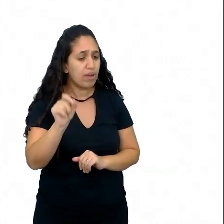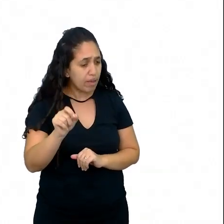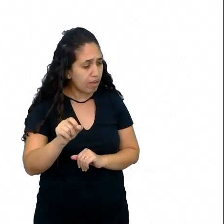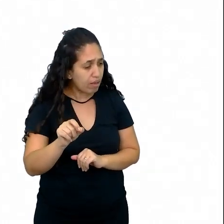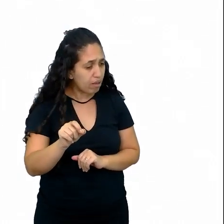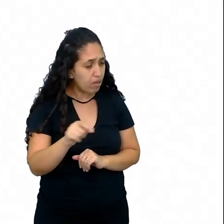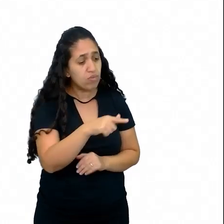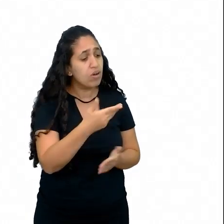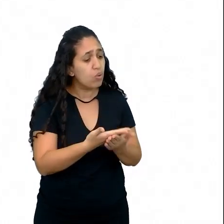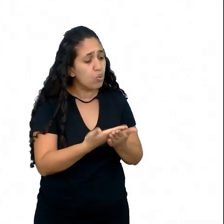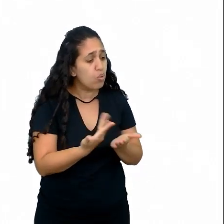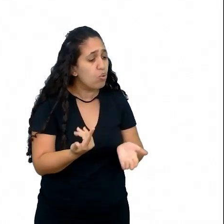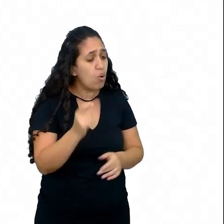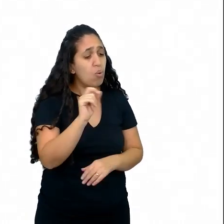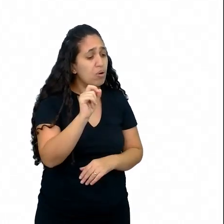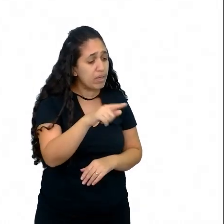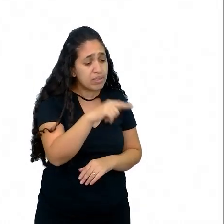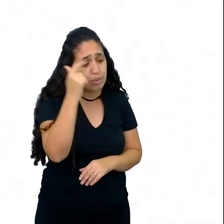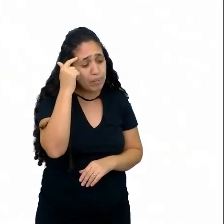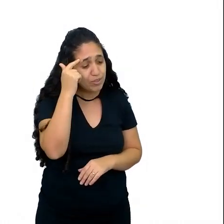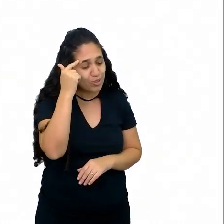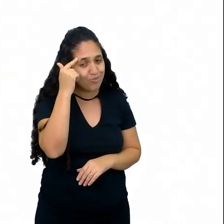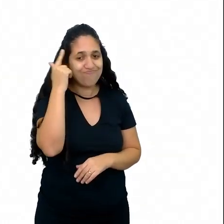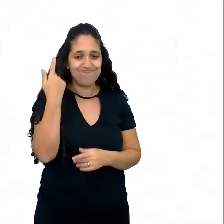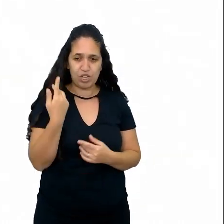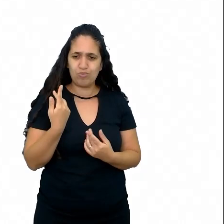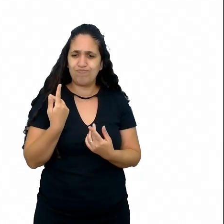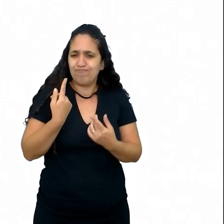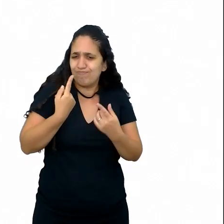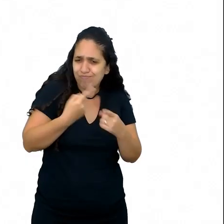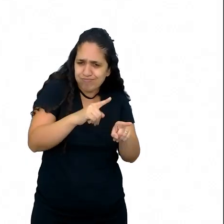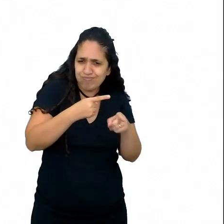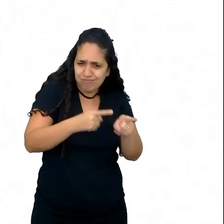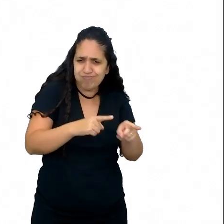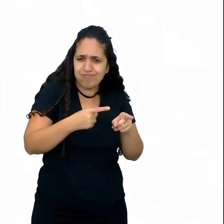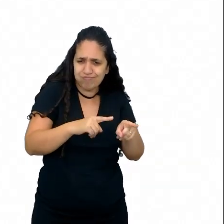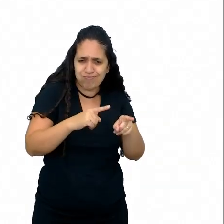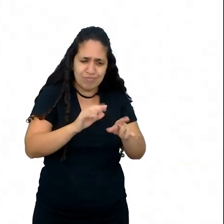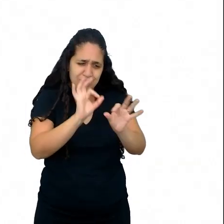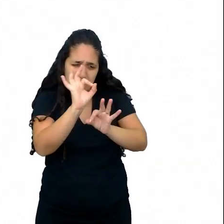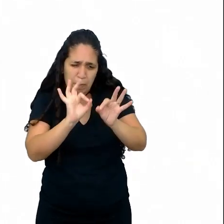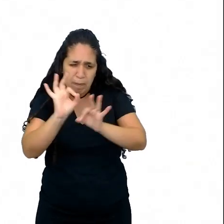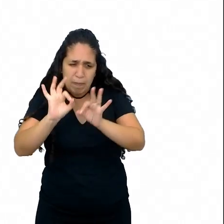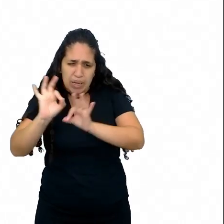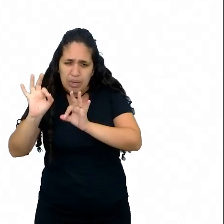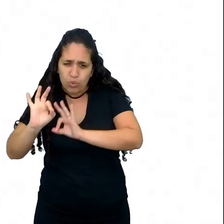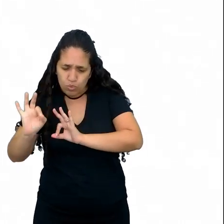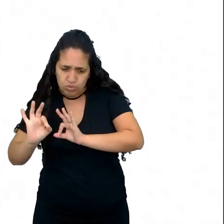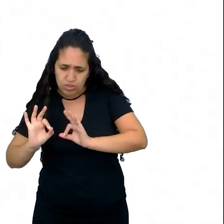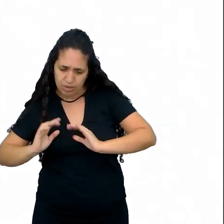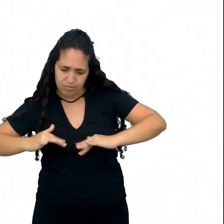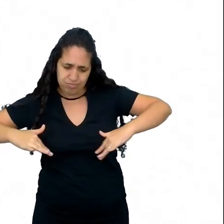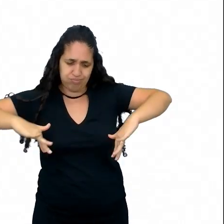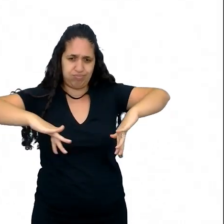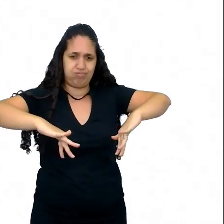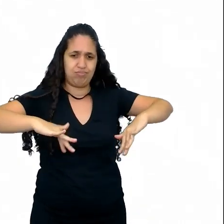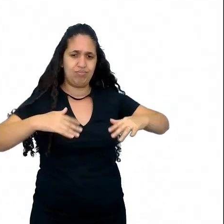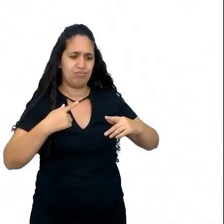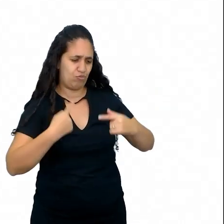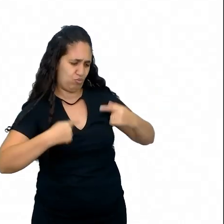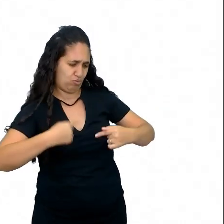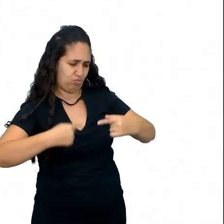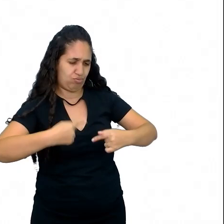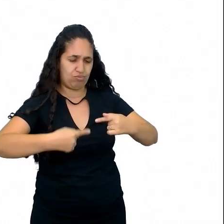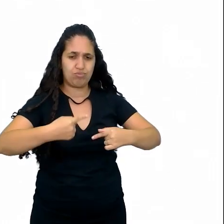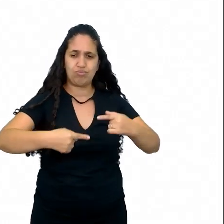O que você estudou? O que você pensou? Então, é interessante, nesse ponto, que a gente organize essas turmas, converse com esses alunos, para eles poderem o